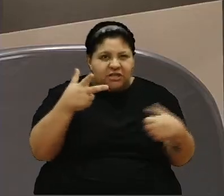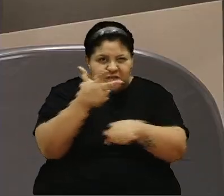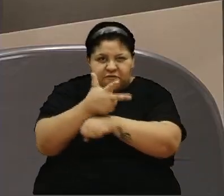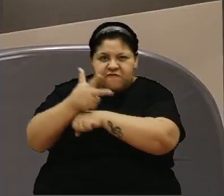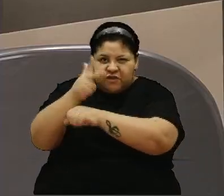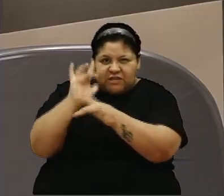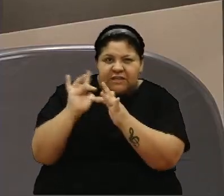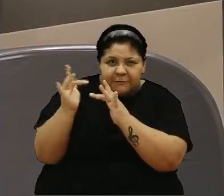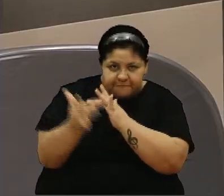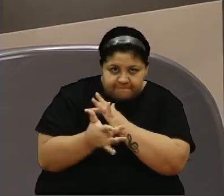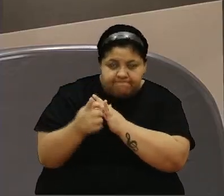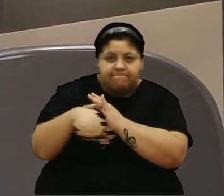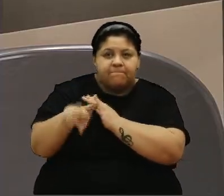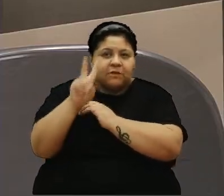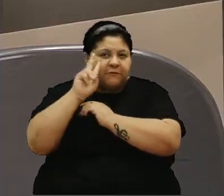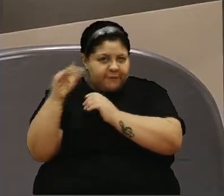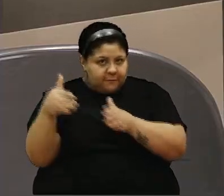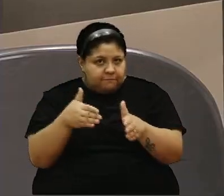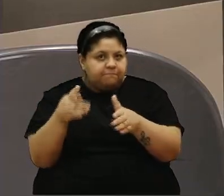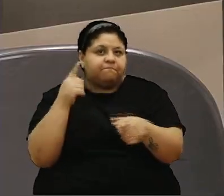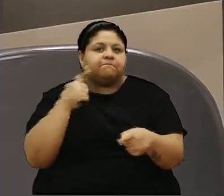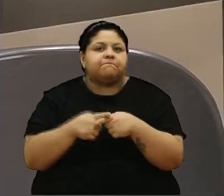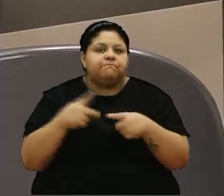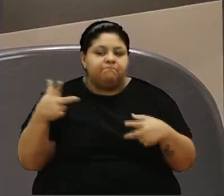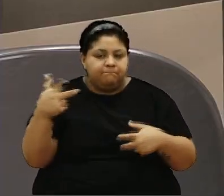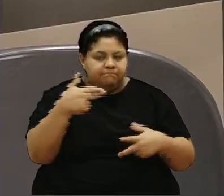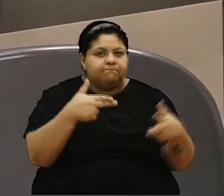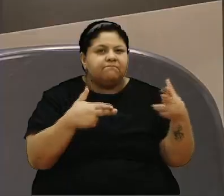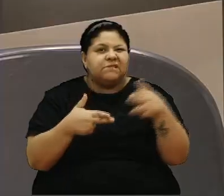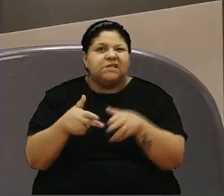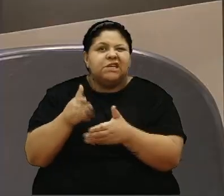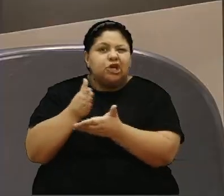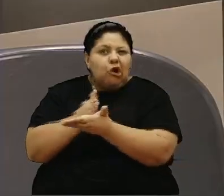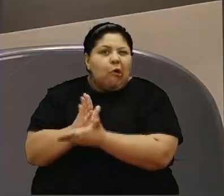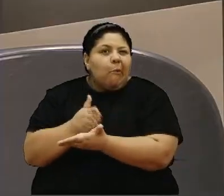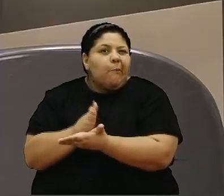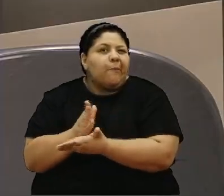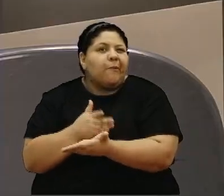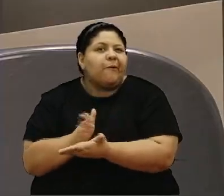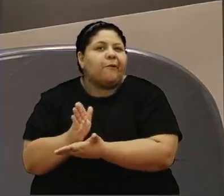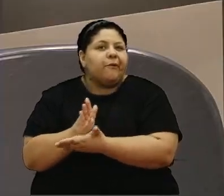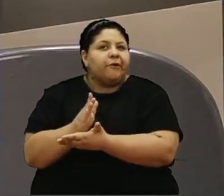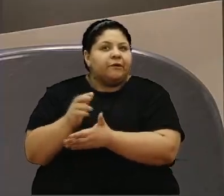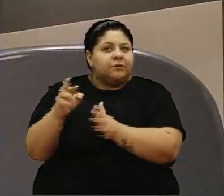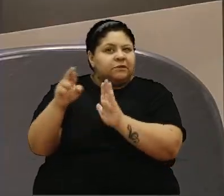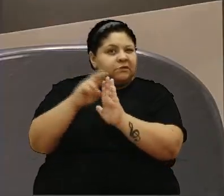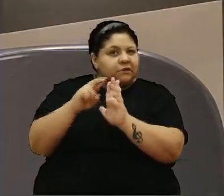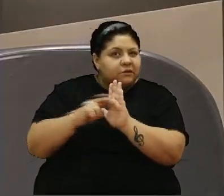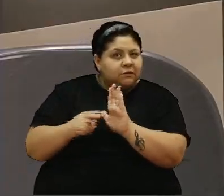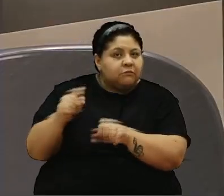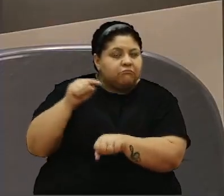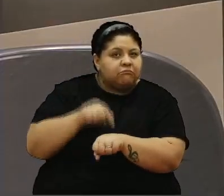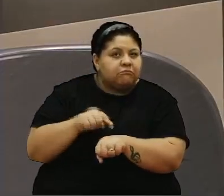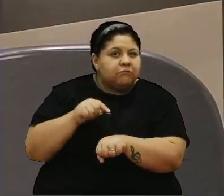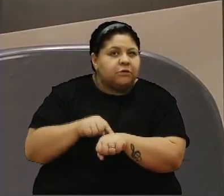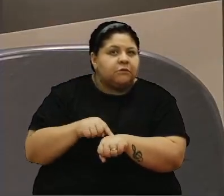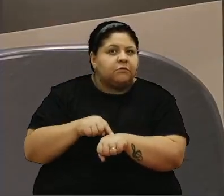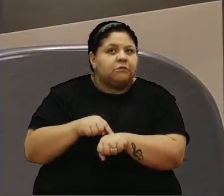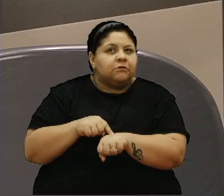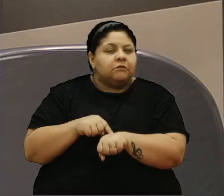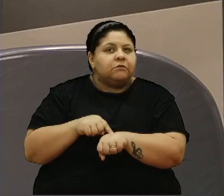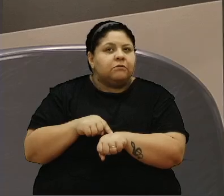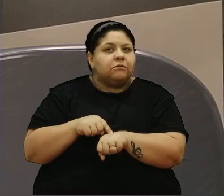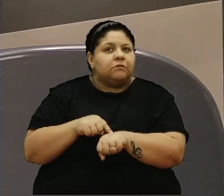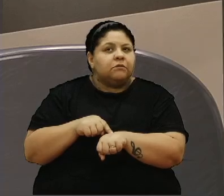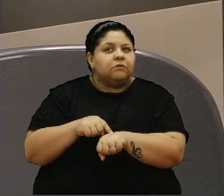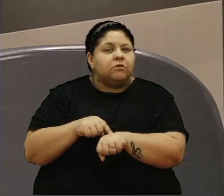social. A gente vê que está no caminho, porque os cortes incomodam muito. Eles estão tentando regulamentar há muito tempo. Agora, o descondenado